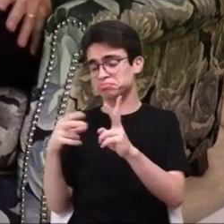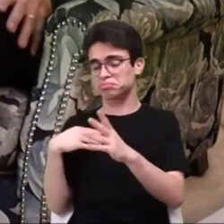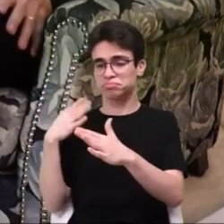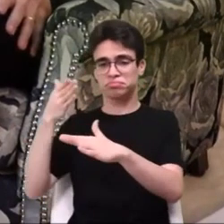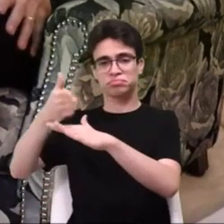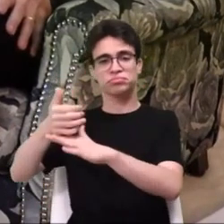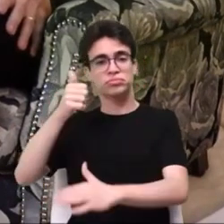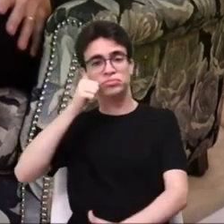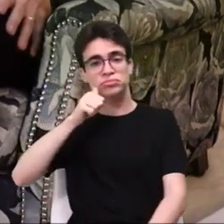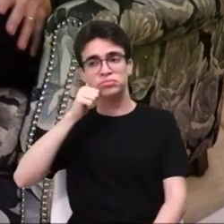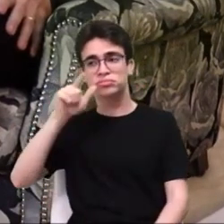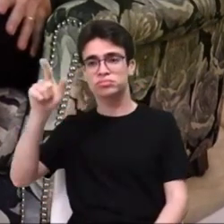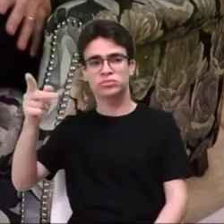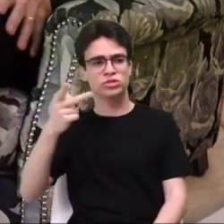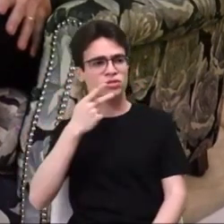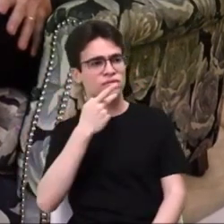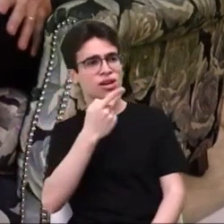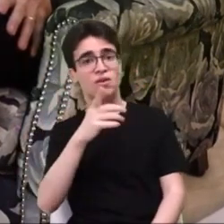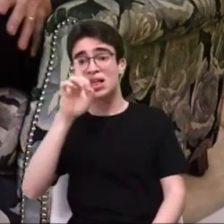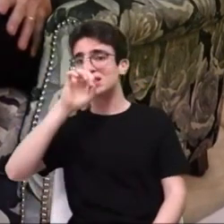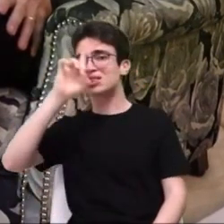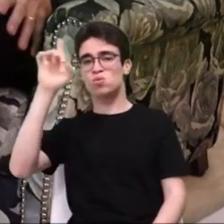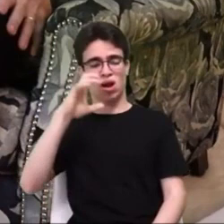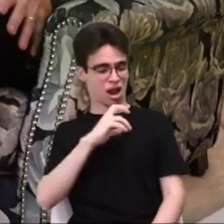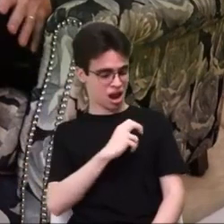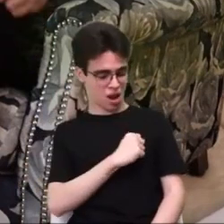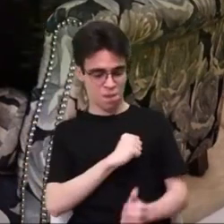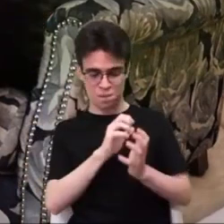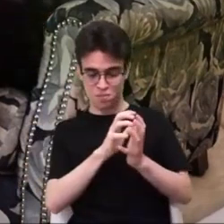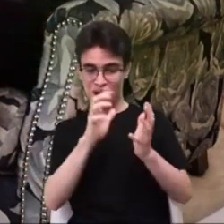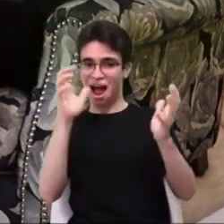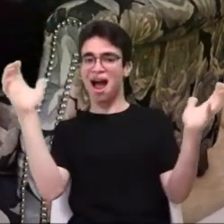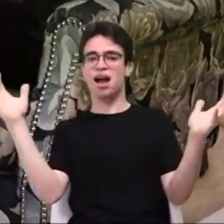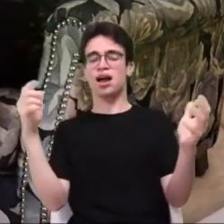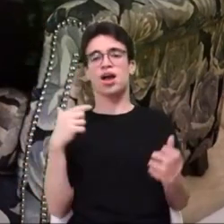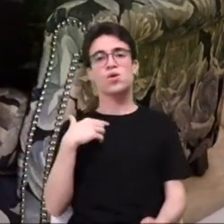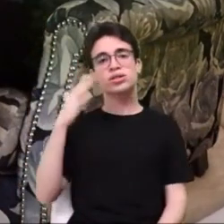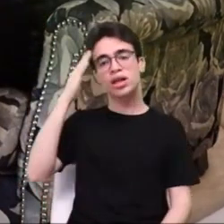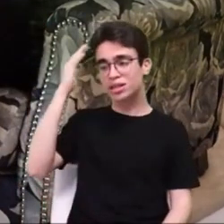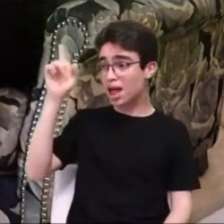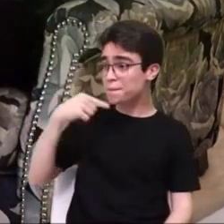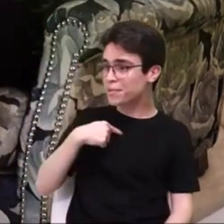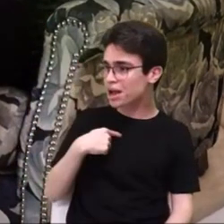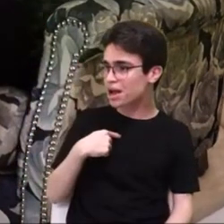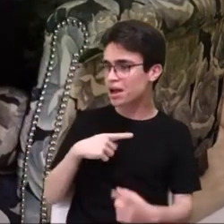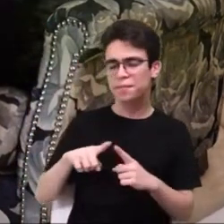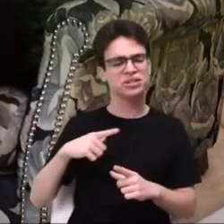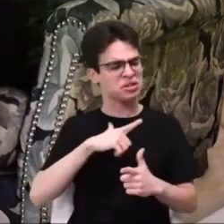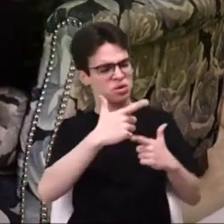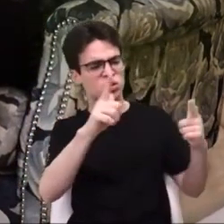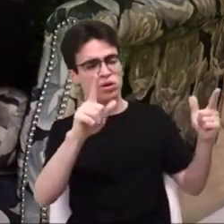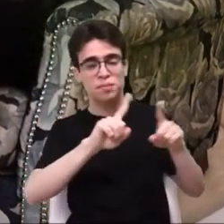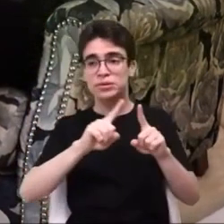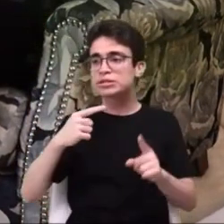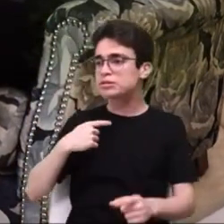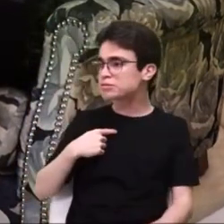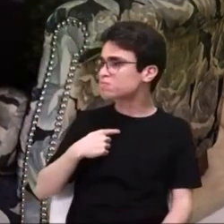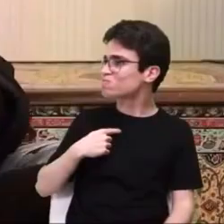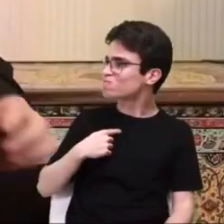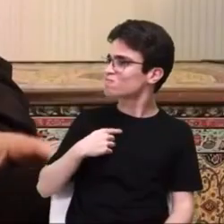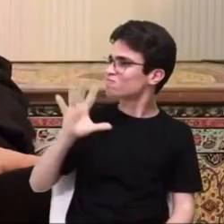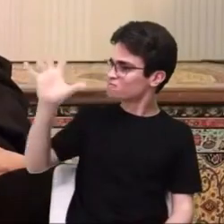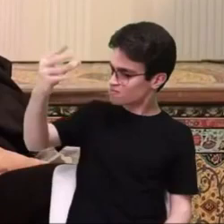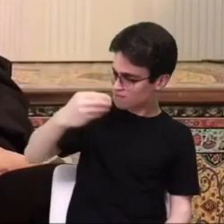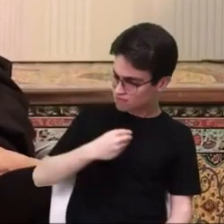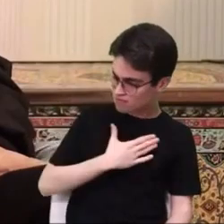essa missionária falou do grande amor de Deus. Eu entendi que era para mim. Tinham mais pessoas ali, mas eu recebi para mim